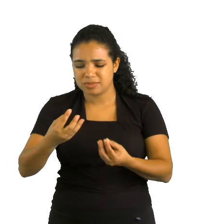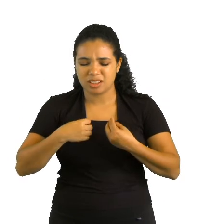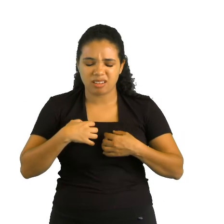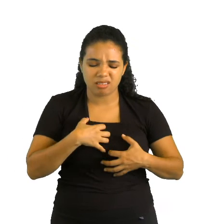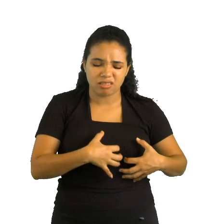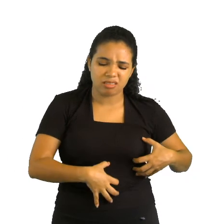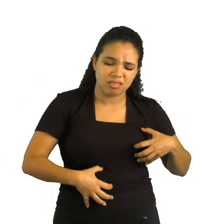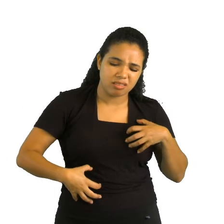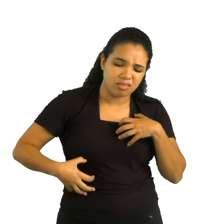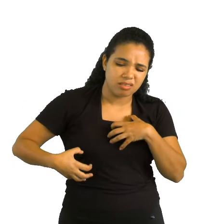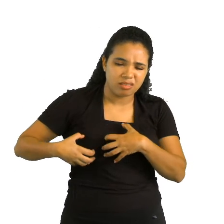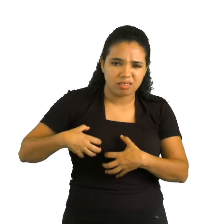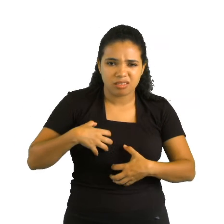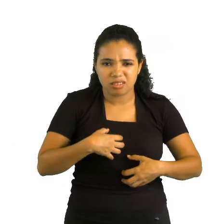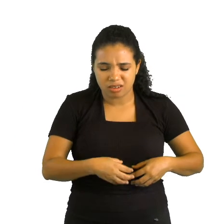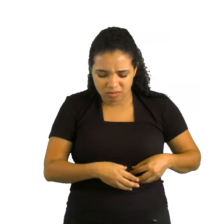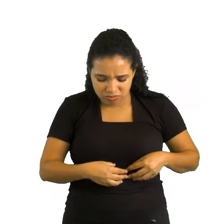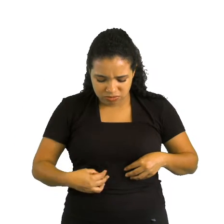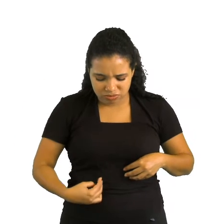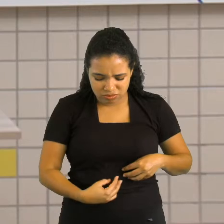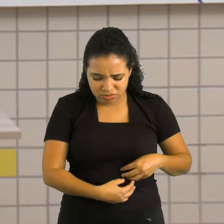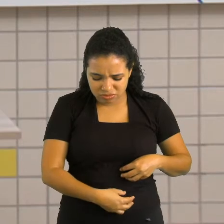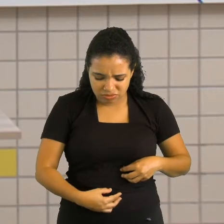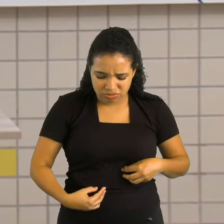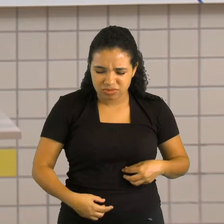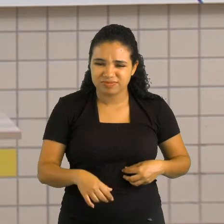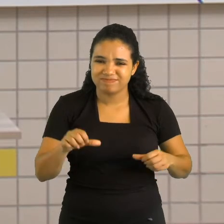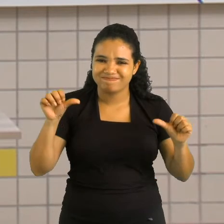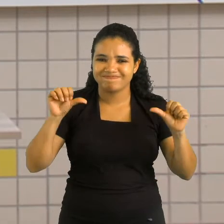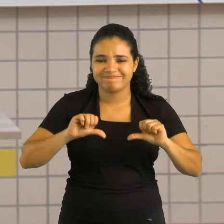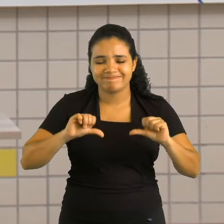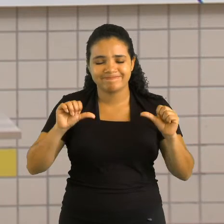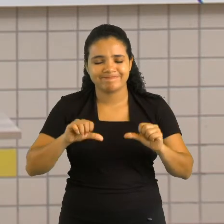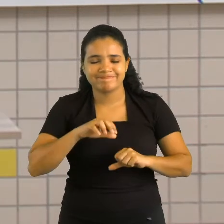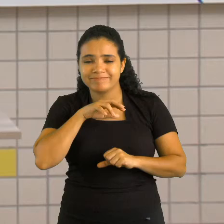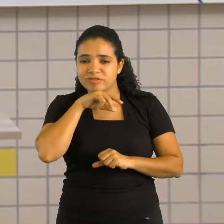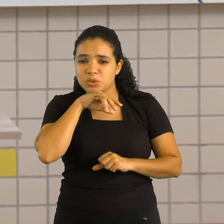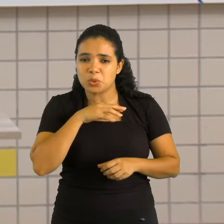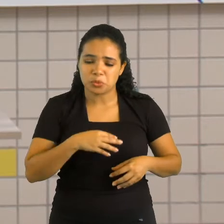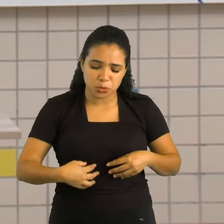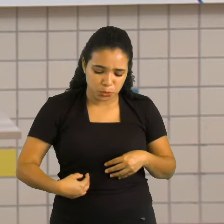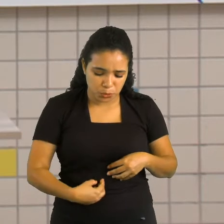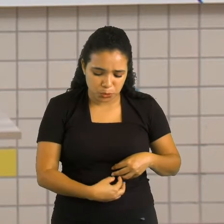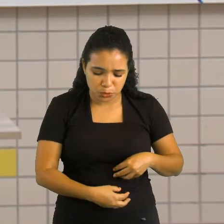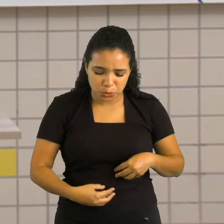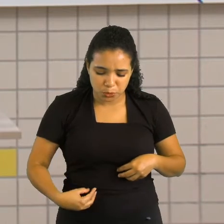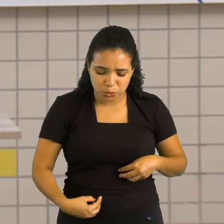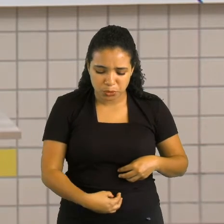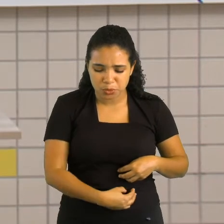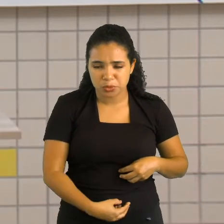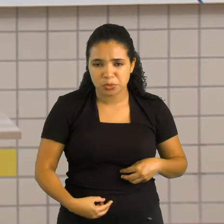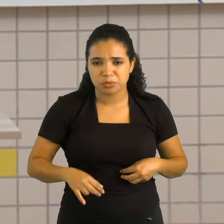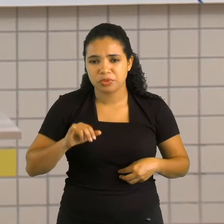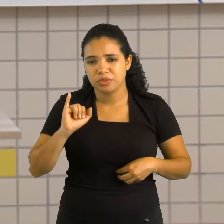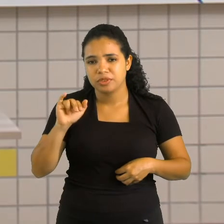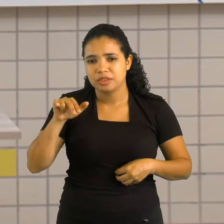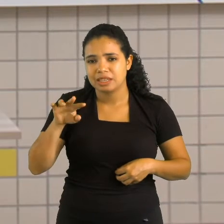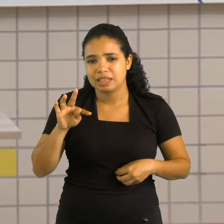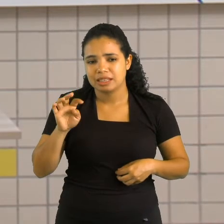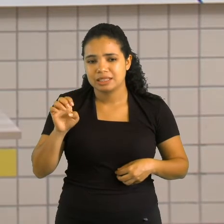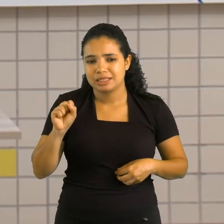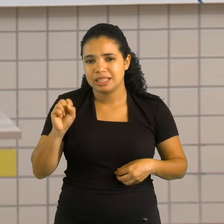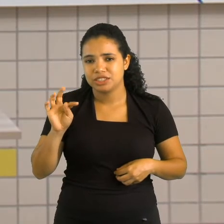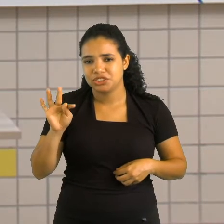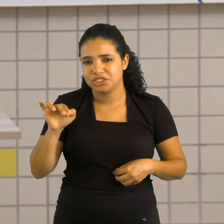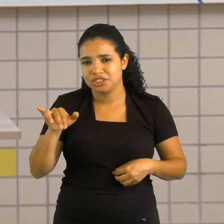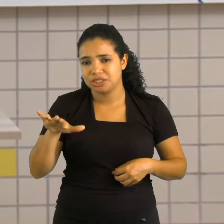grande no intestino. Não podemos esquecer ainda de algumas importantes